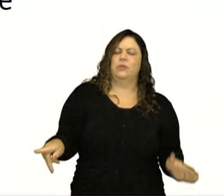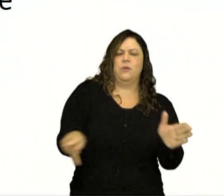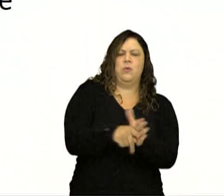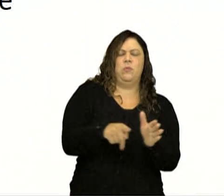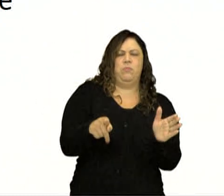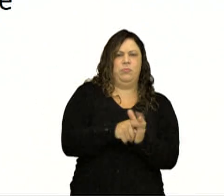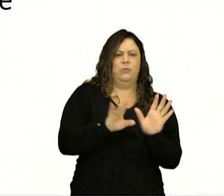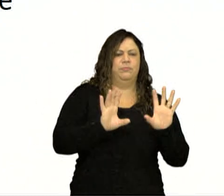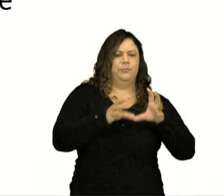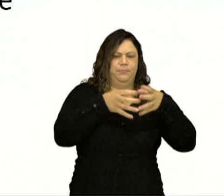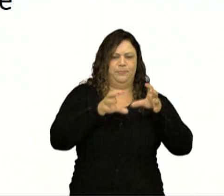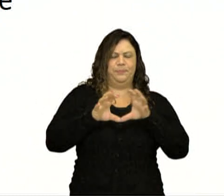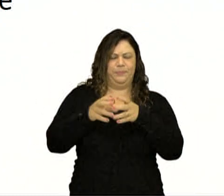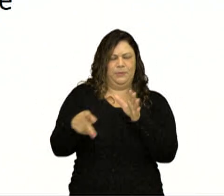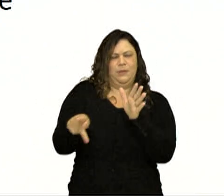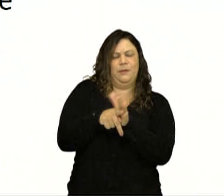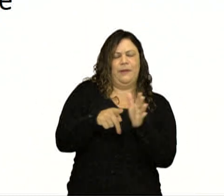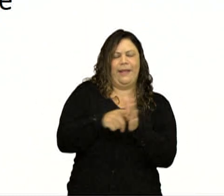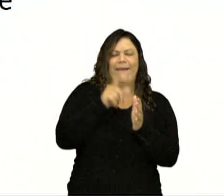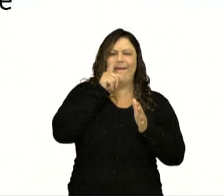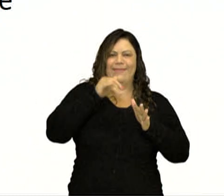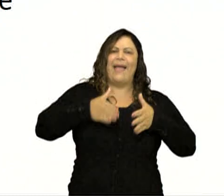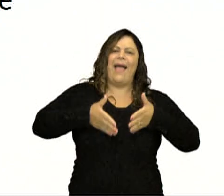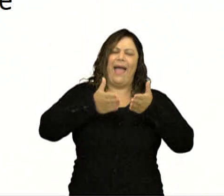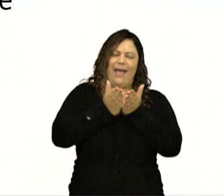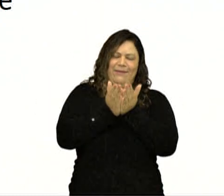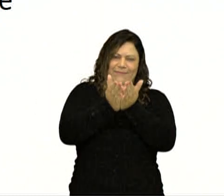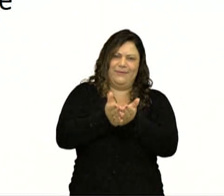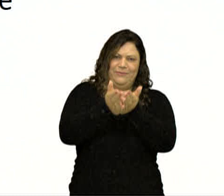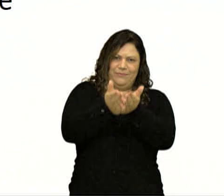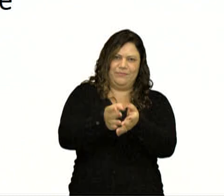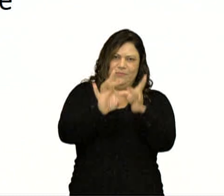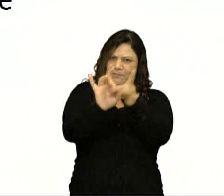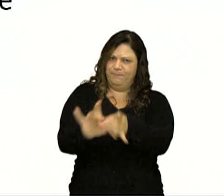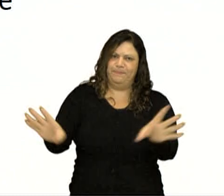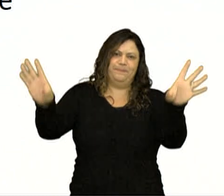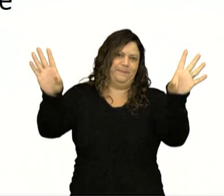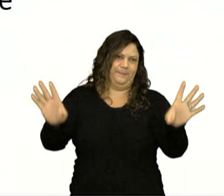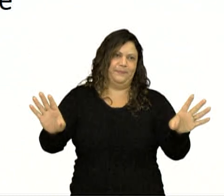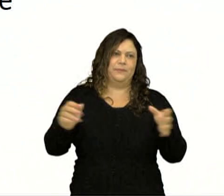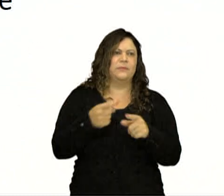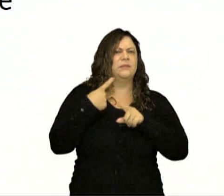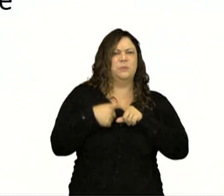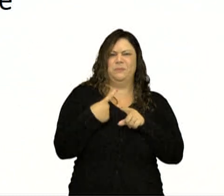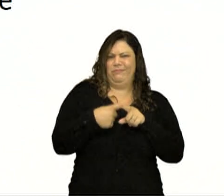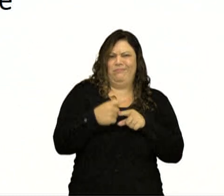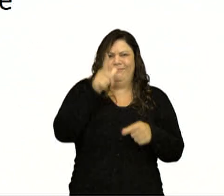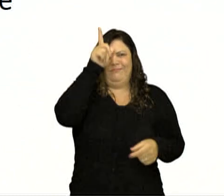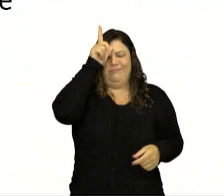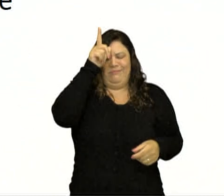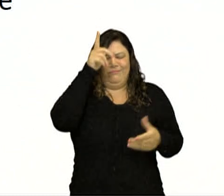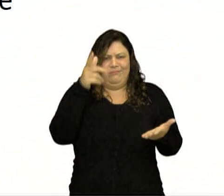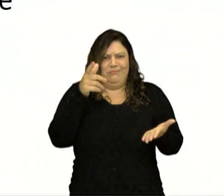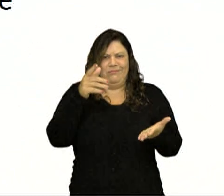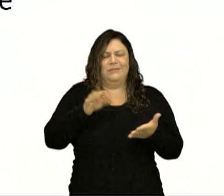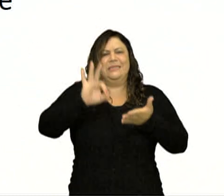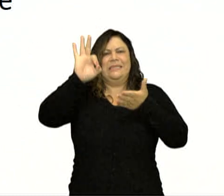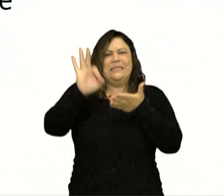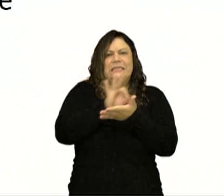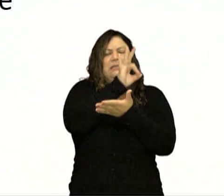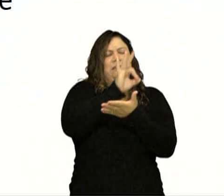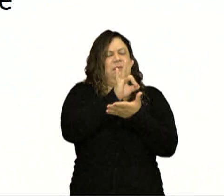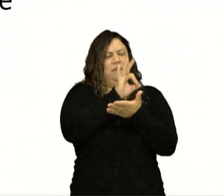colônias ultramarinas. Além do motivo exposto no trecho acima, por que a Alemanha afirmava que o Tratado de Versalhes lhe impôs